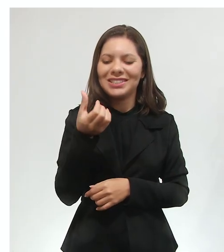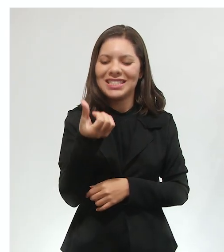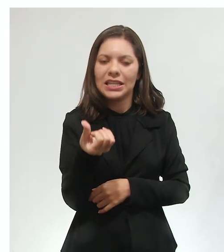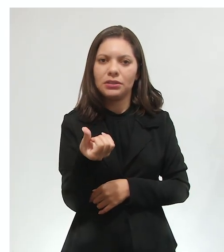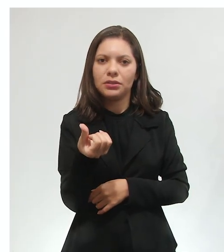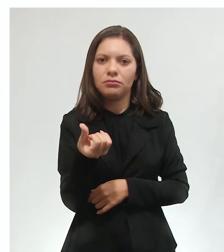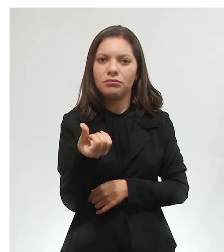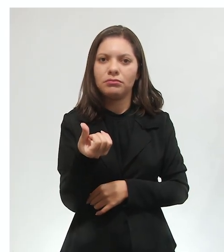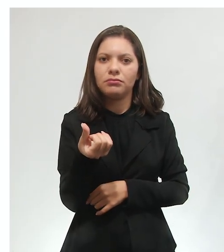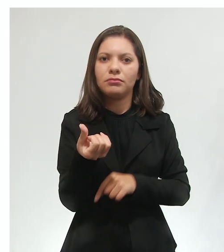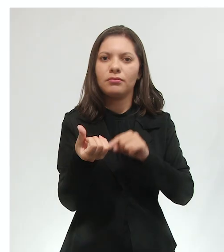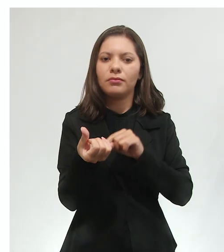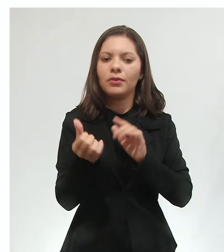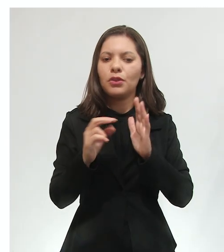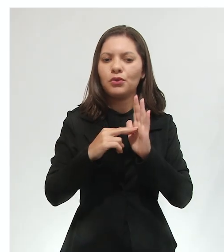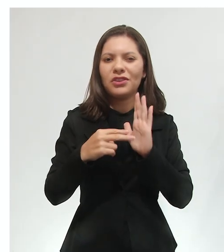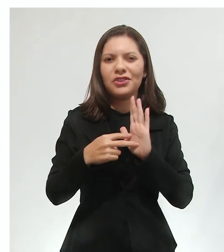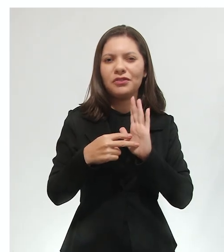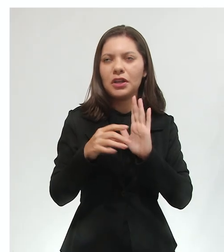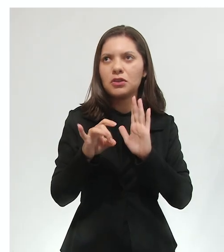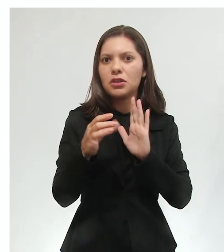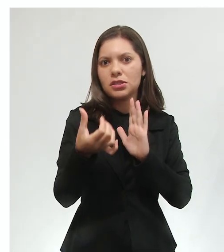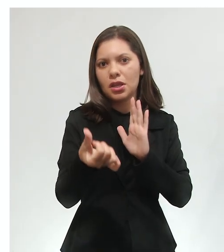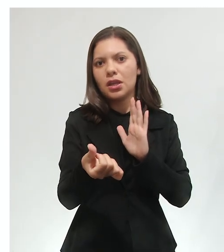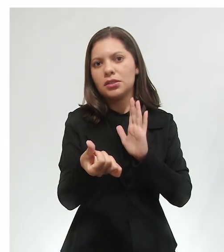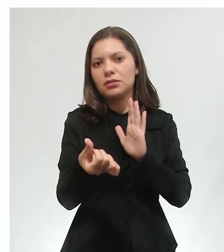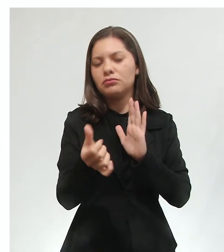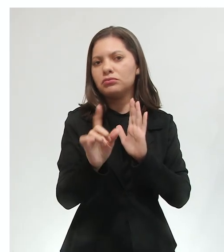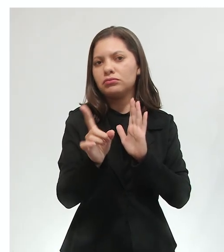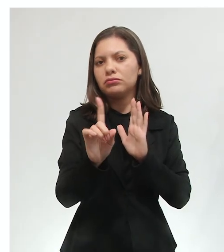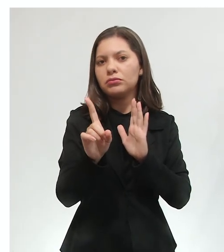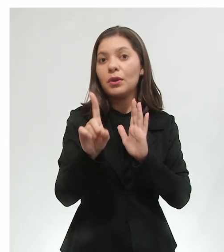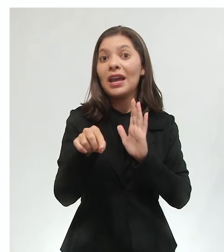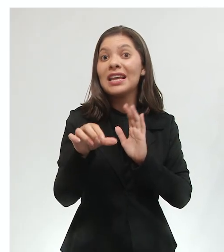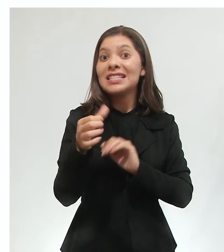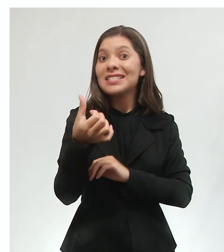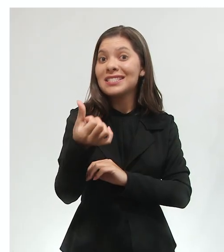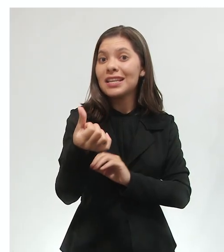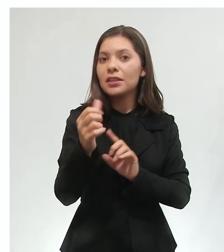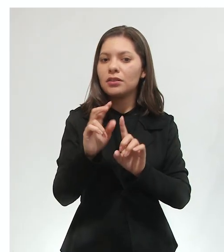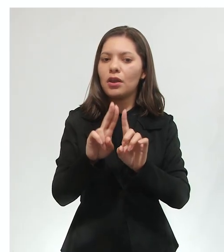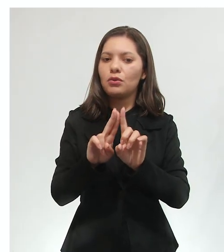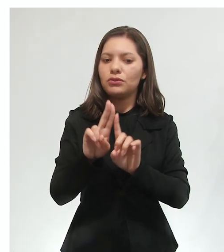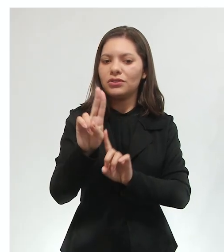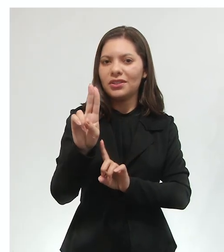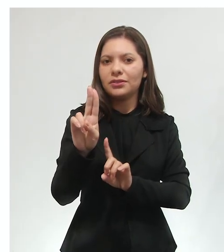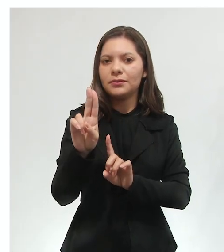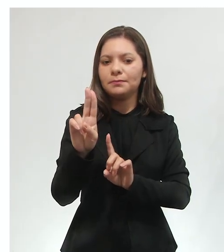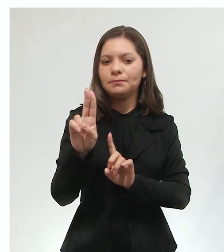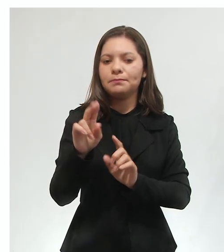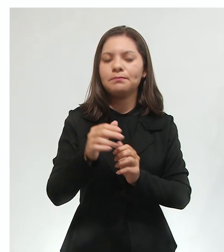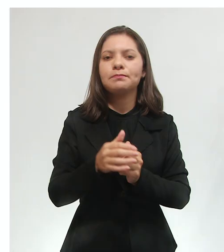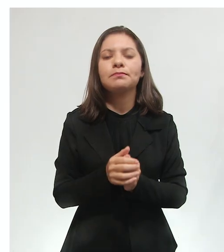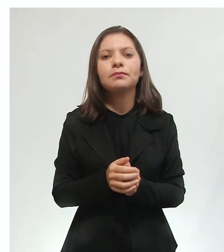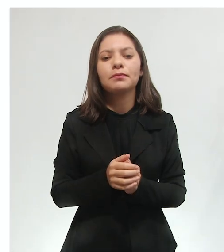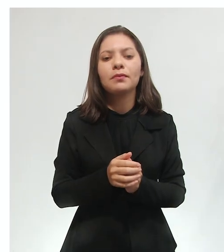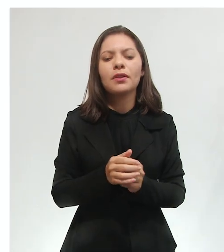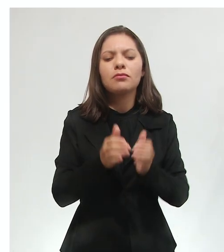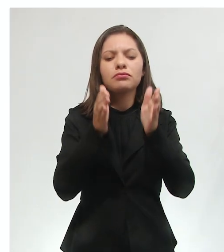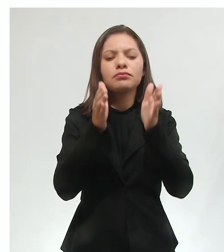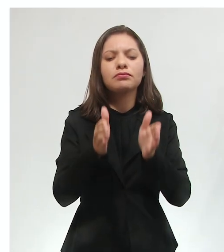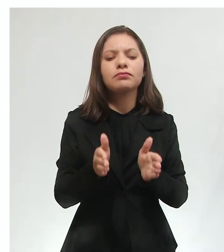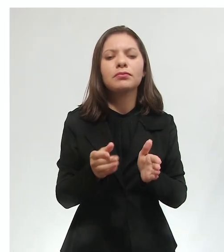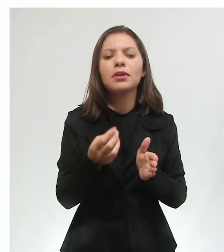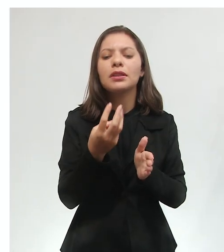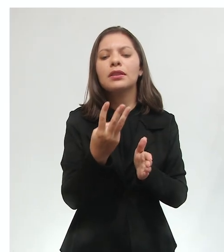dizendo 6 somente, eu estou dizendo 6 unidades. Quando eu digo 3, eu não estou